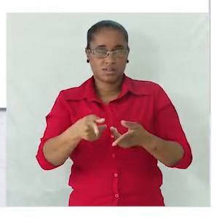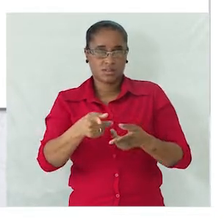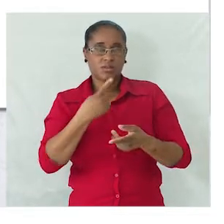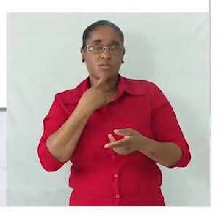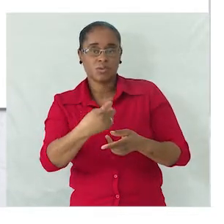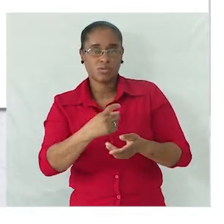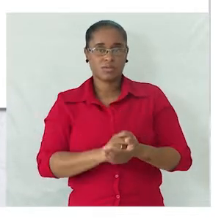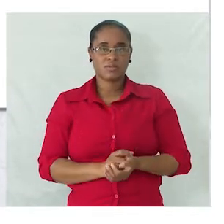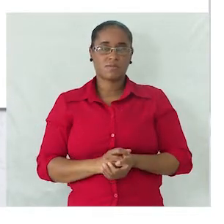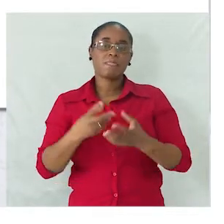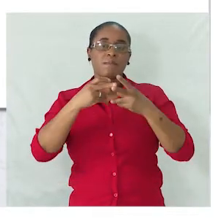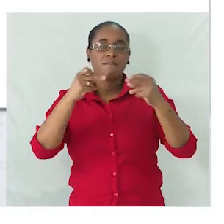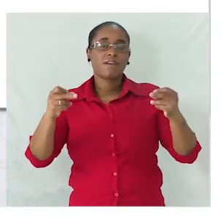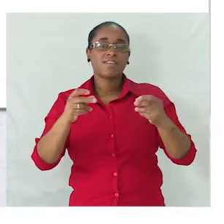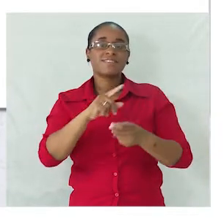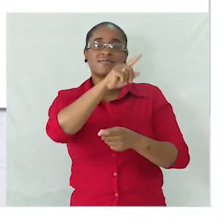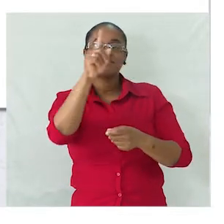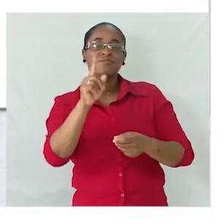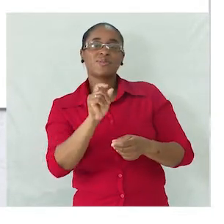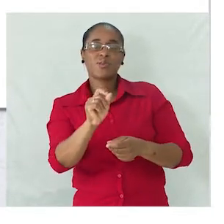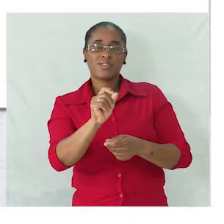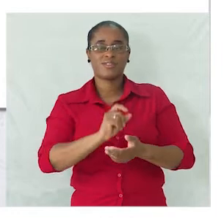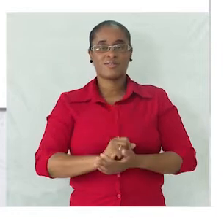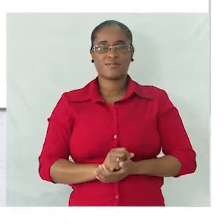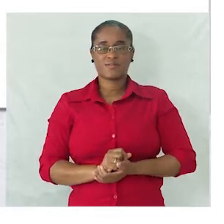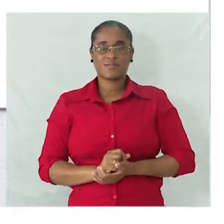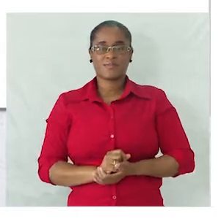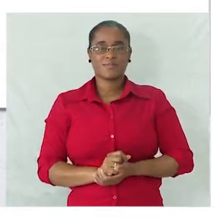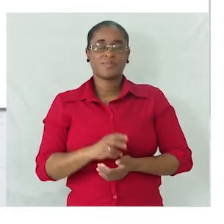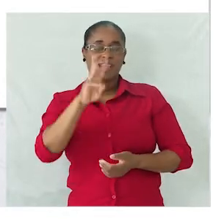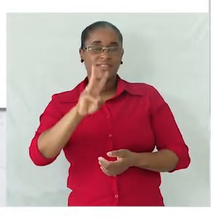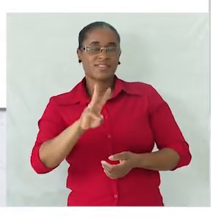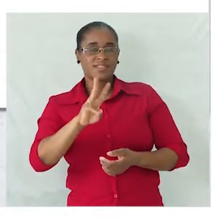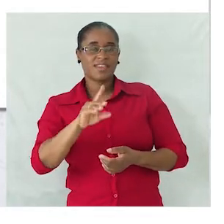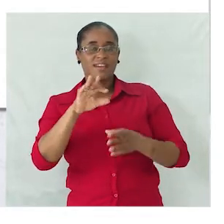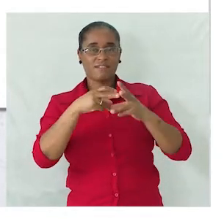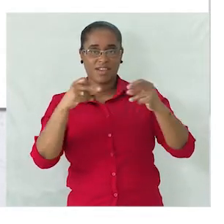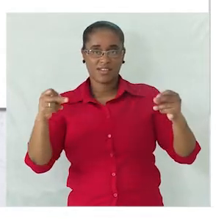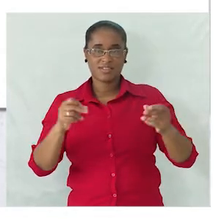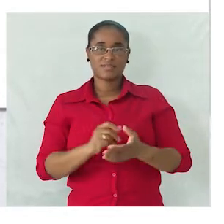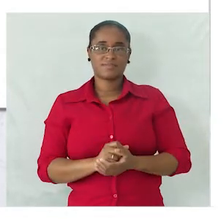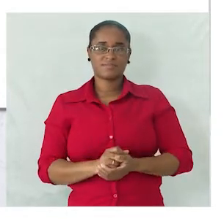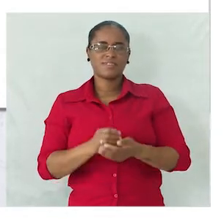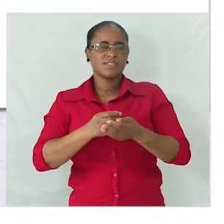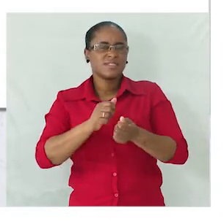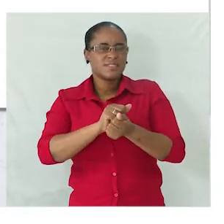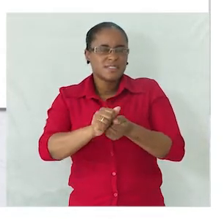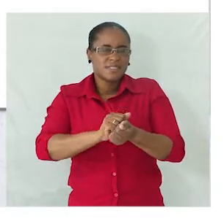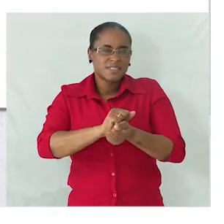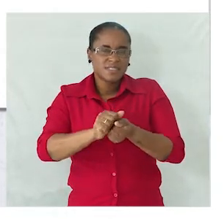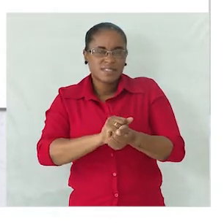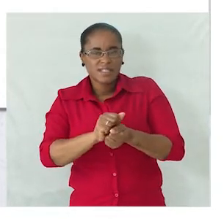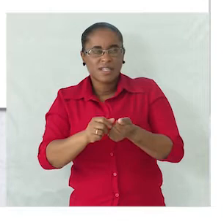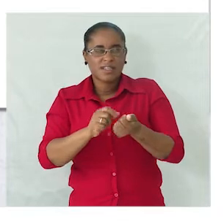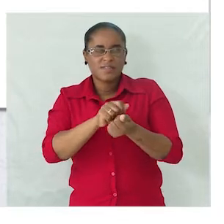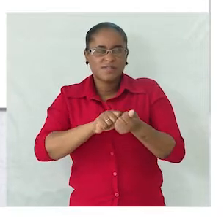então logo é uma frase do tipo interrogativo. A terceira frase é: esfrega cuidadosamente